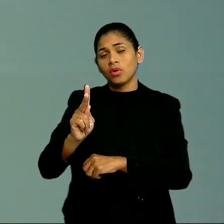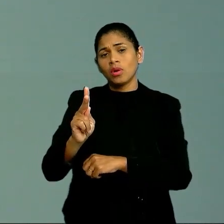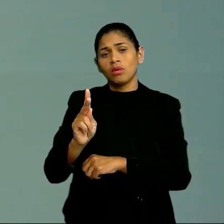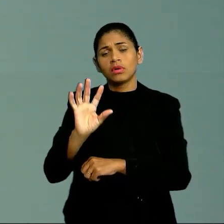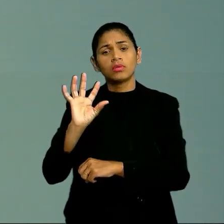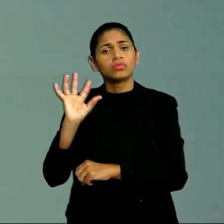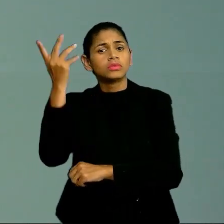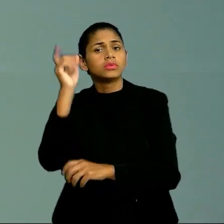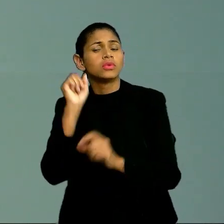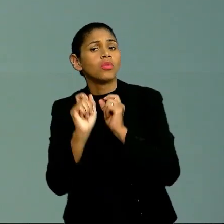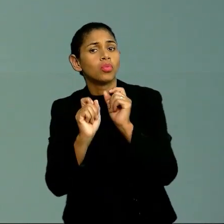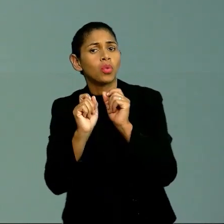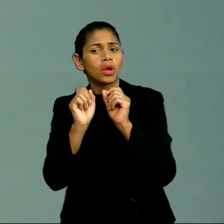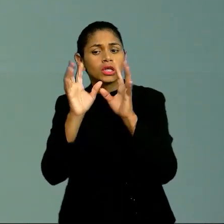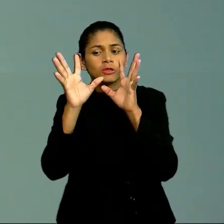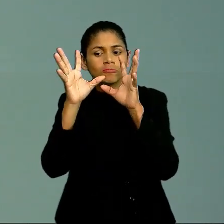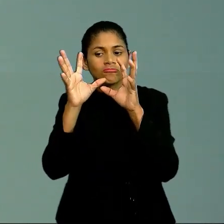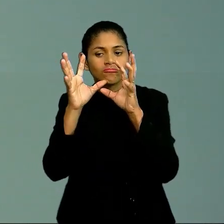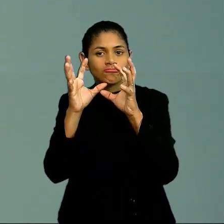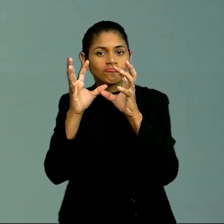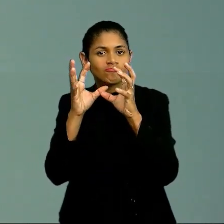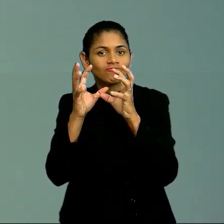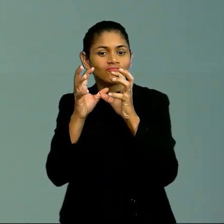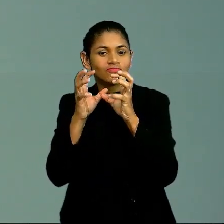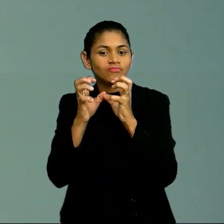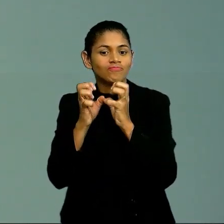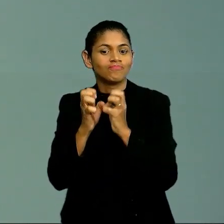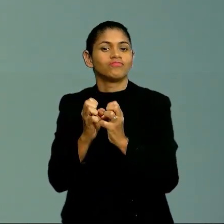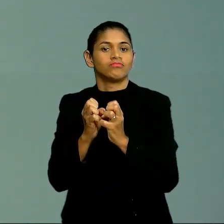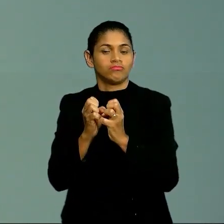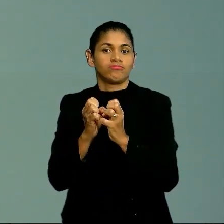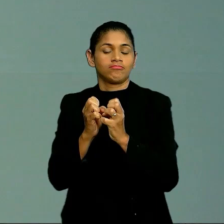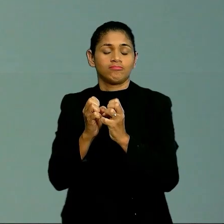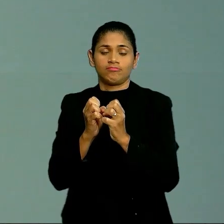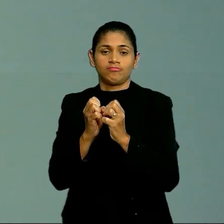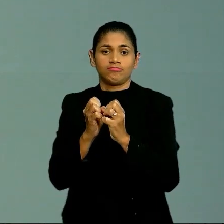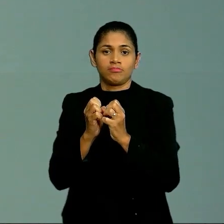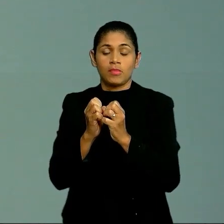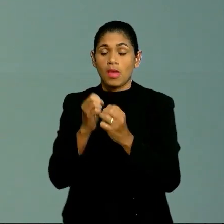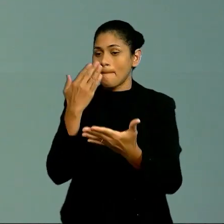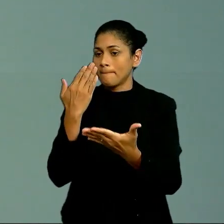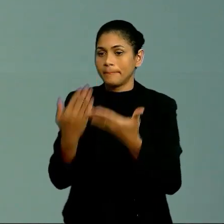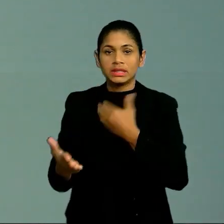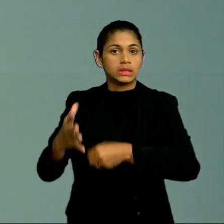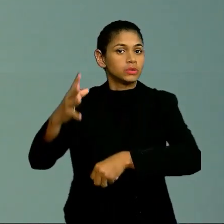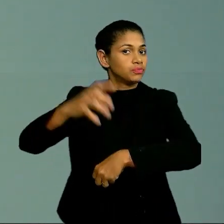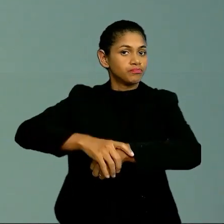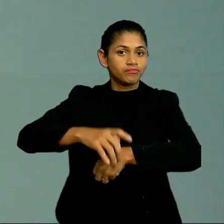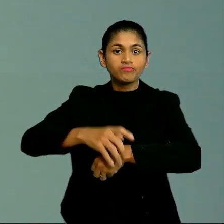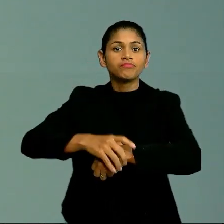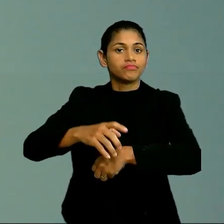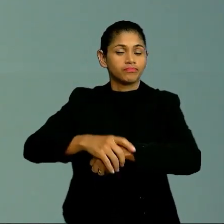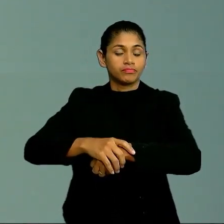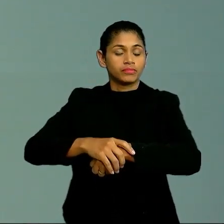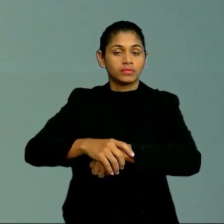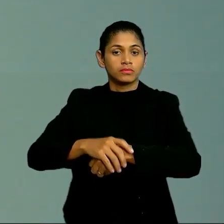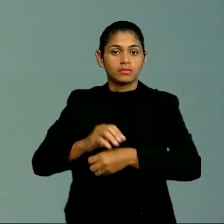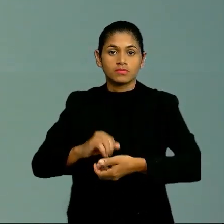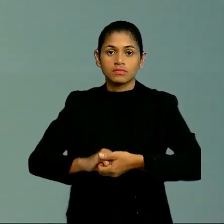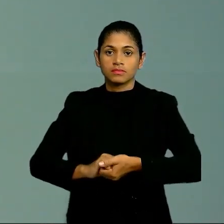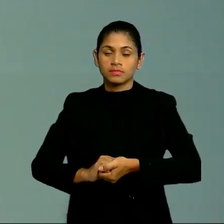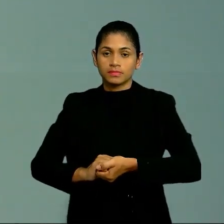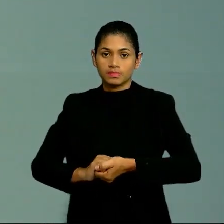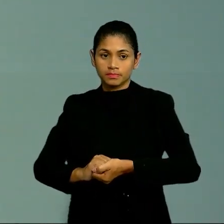tinha funcionalidade, né? Deixaram ali de ser funcional no organismo e acabaram se atrofiando.